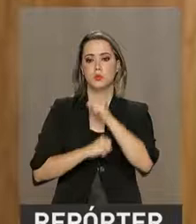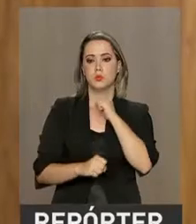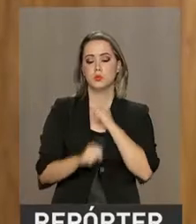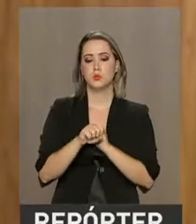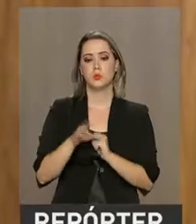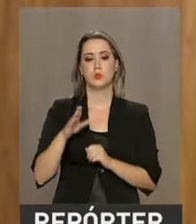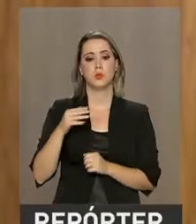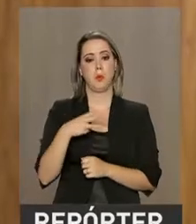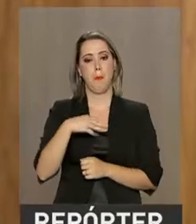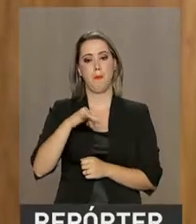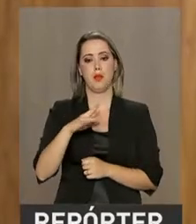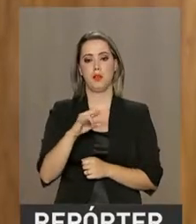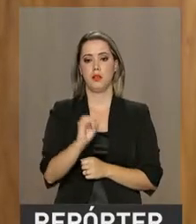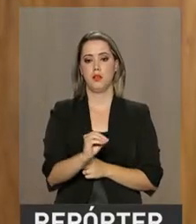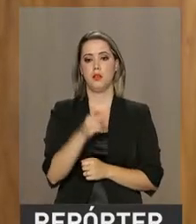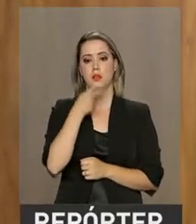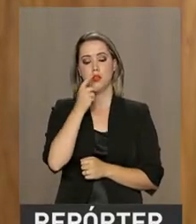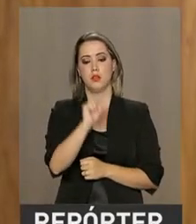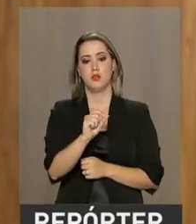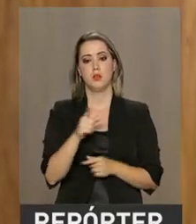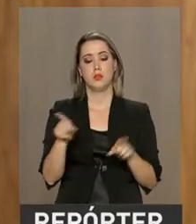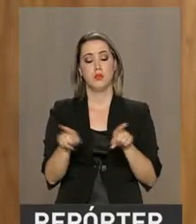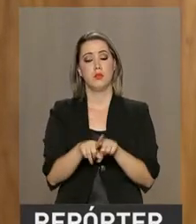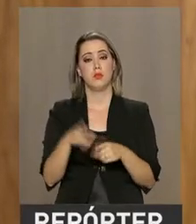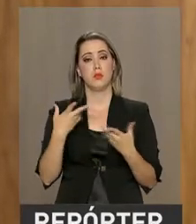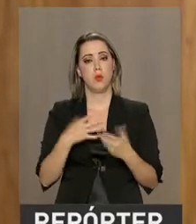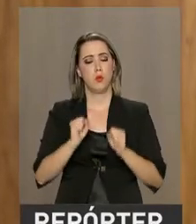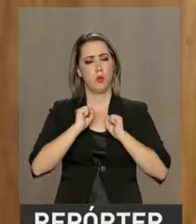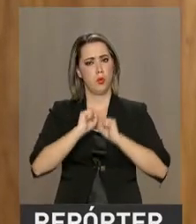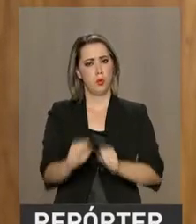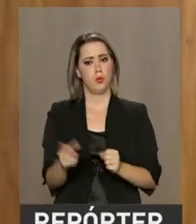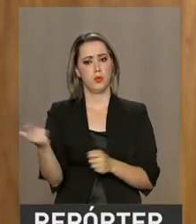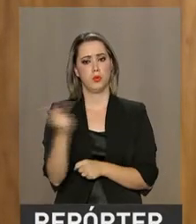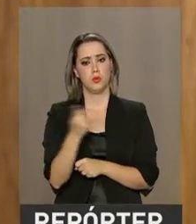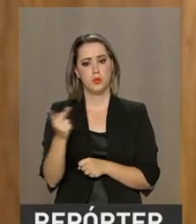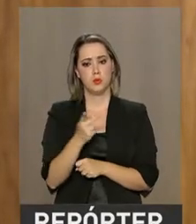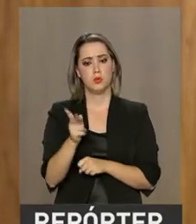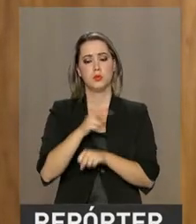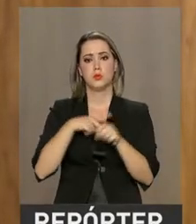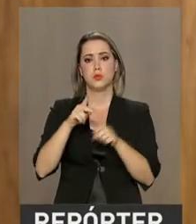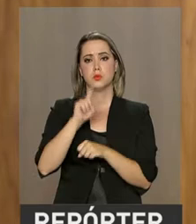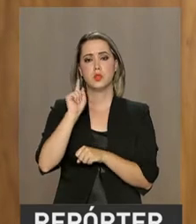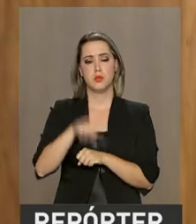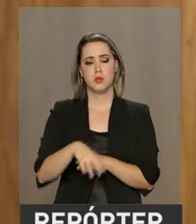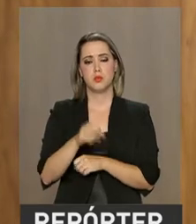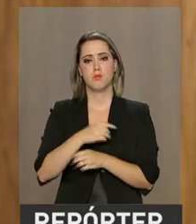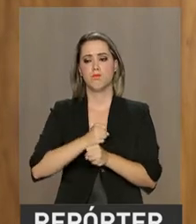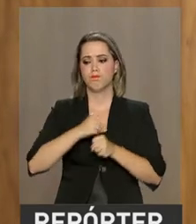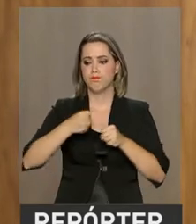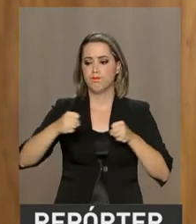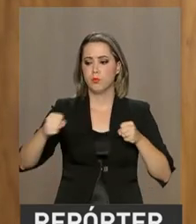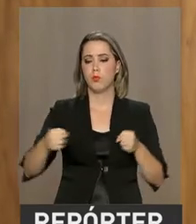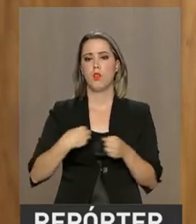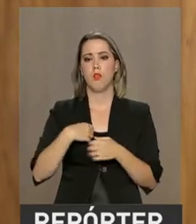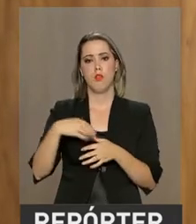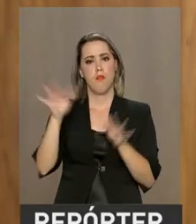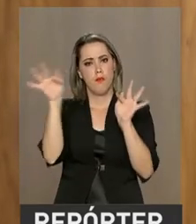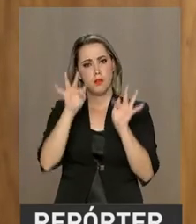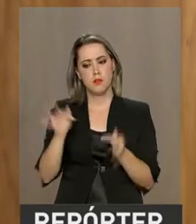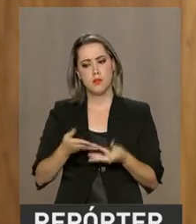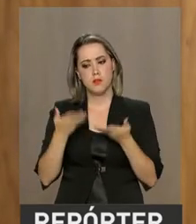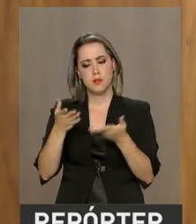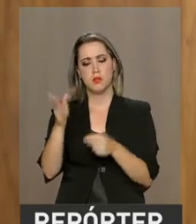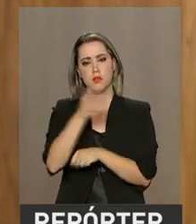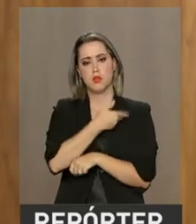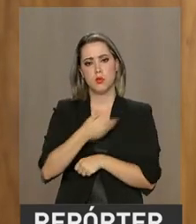mariano raroy disse que o potencial para as relações bilaterais é imenso ele citou o governo brasileiro